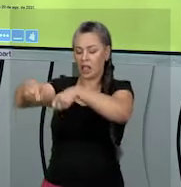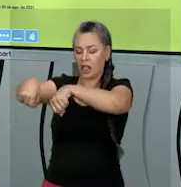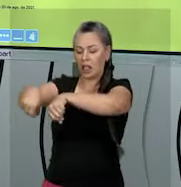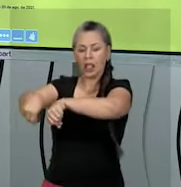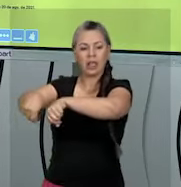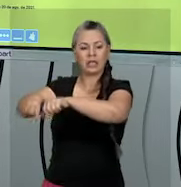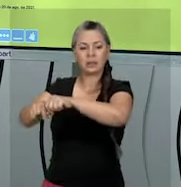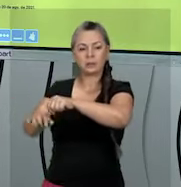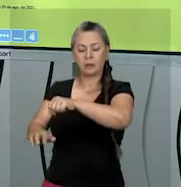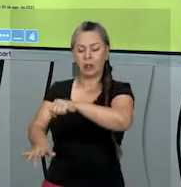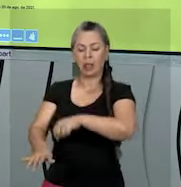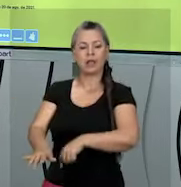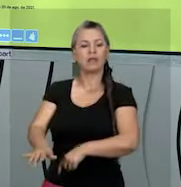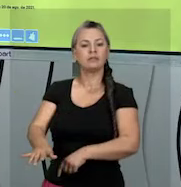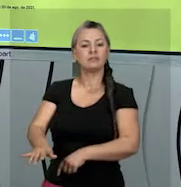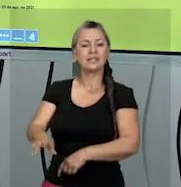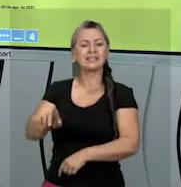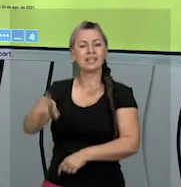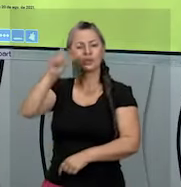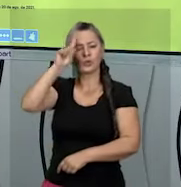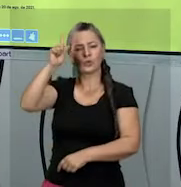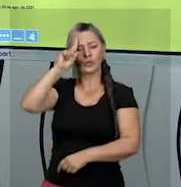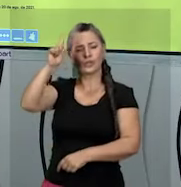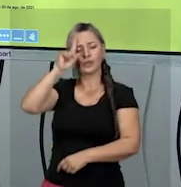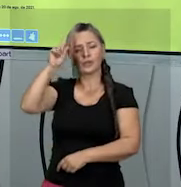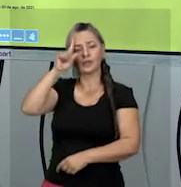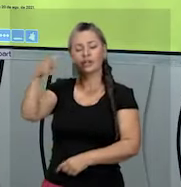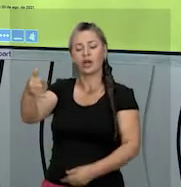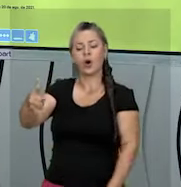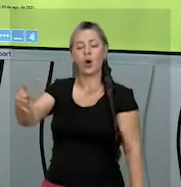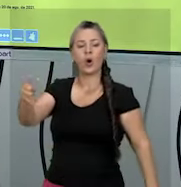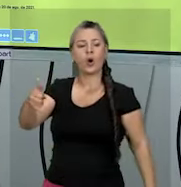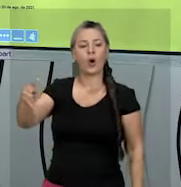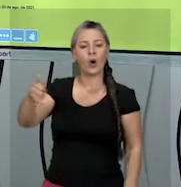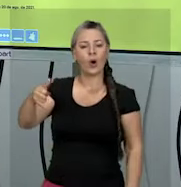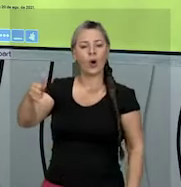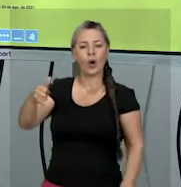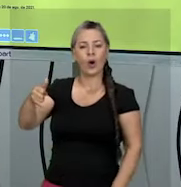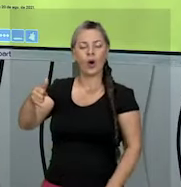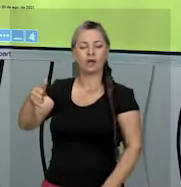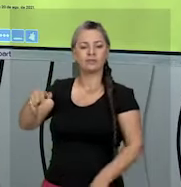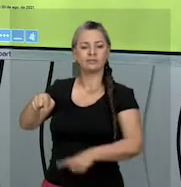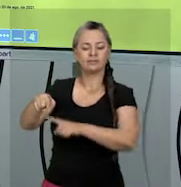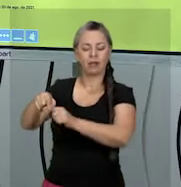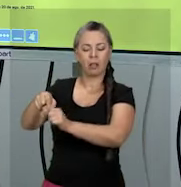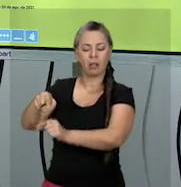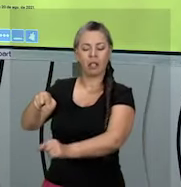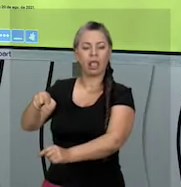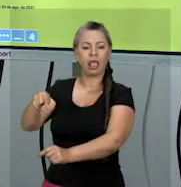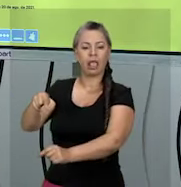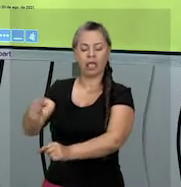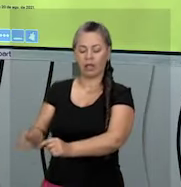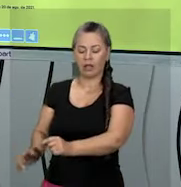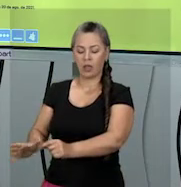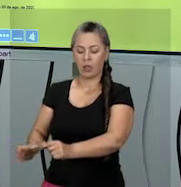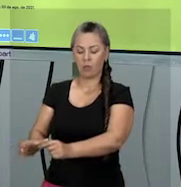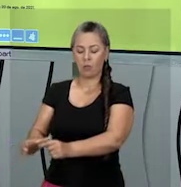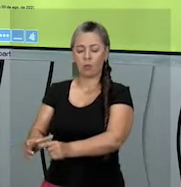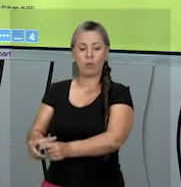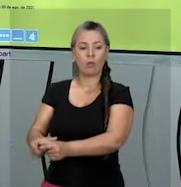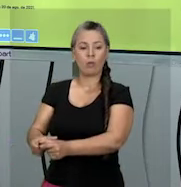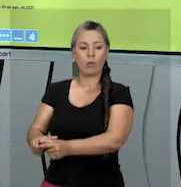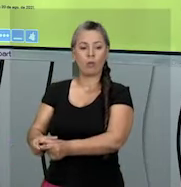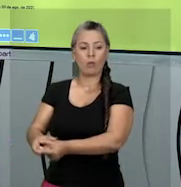entope, não é isso? No nosso vaso sanguíneo é a mesma coisa. Só que quando entope o nosso vaso